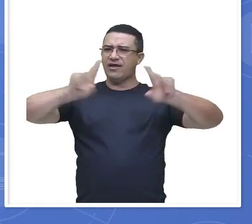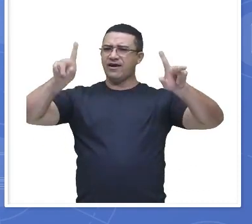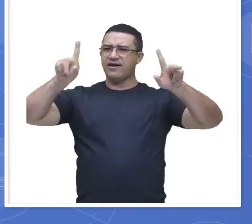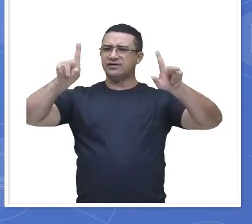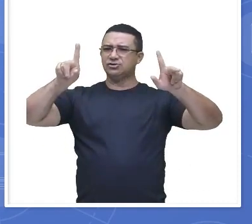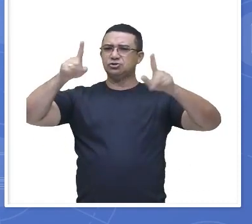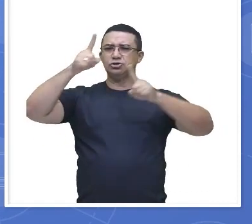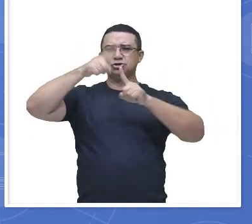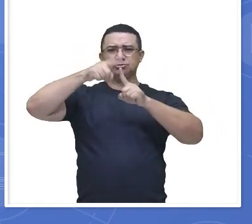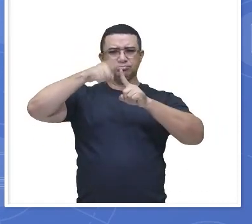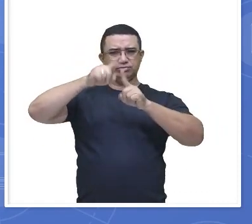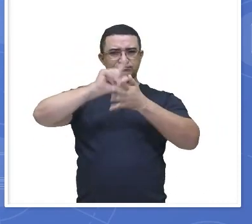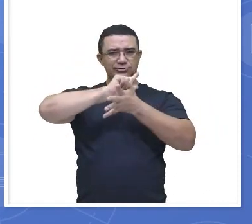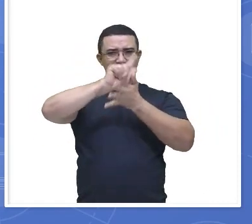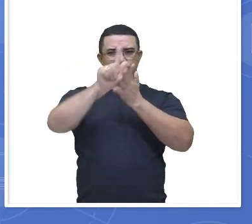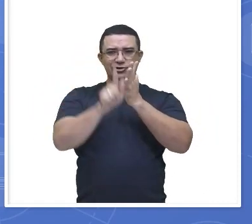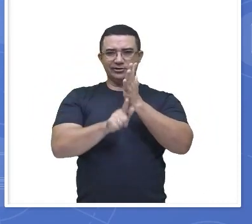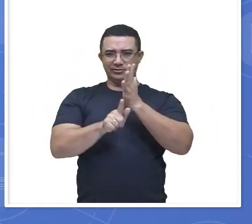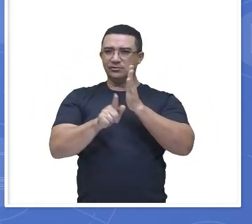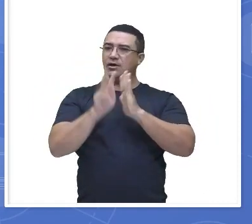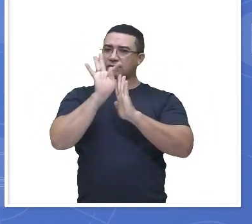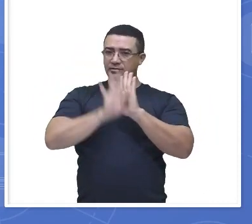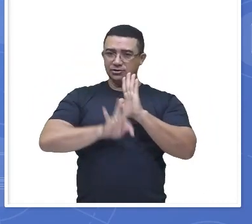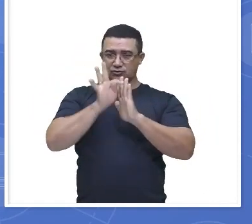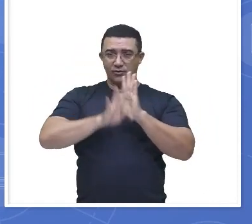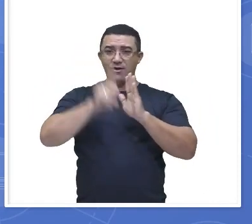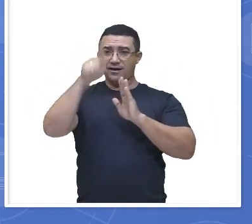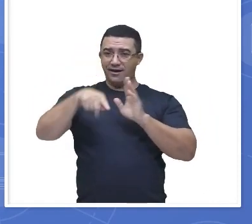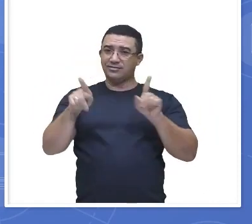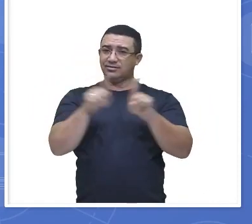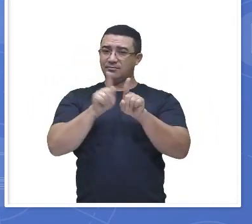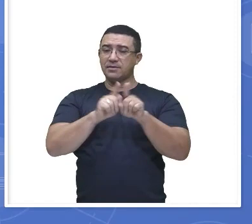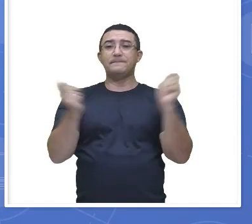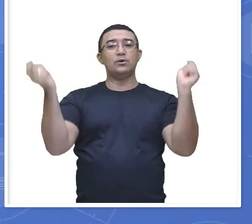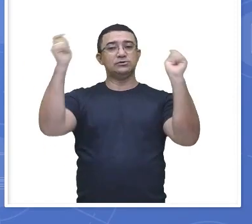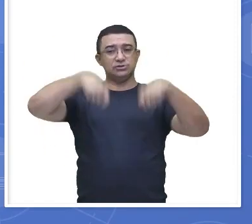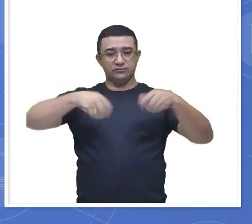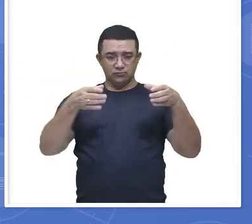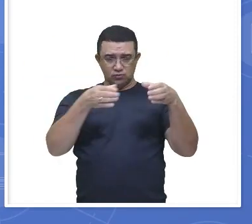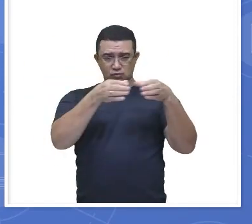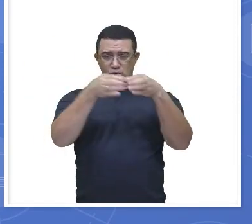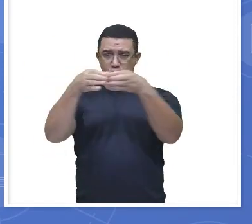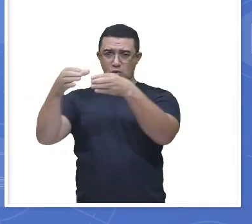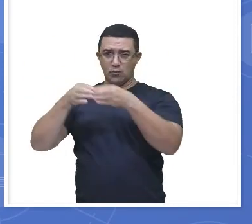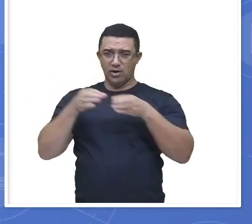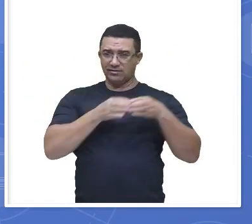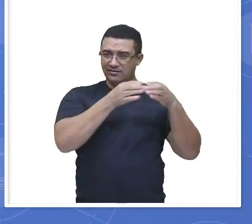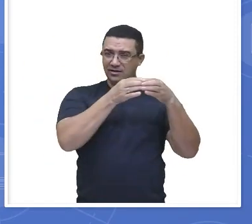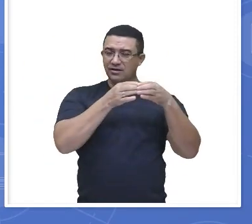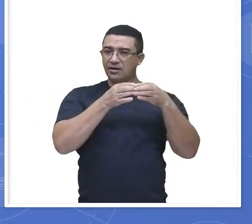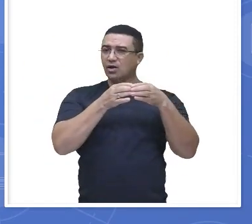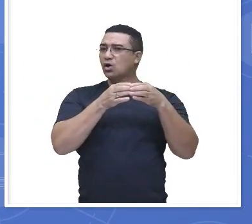eu consigo perceber que é possível agrupá-los a partir de características